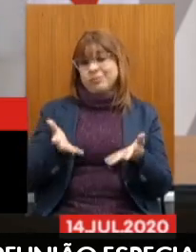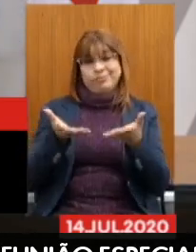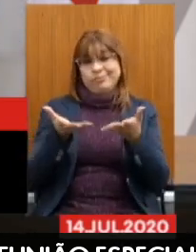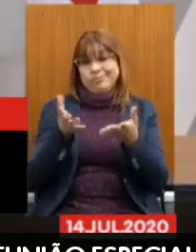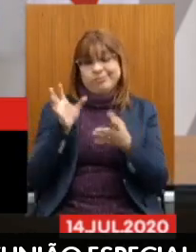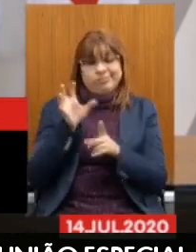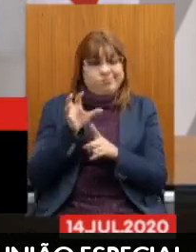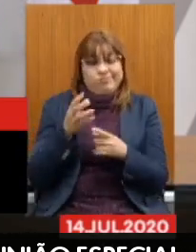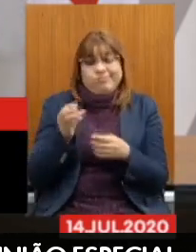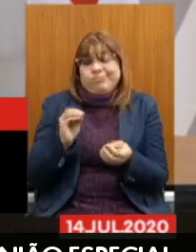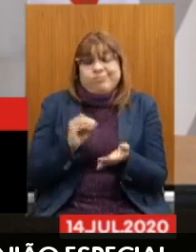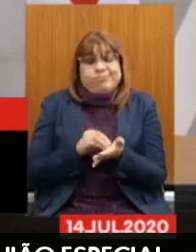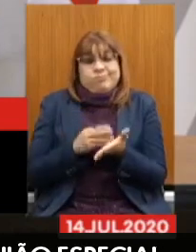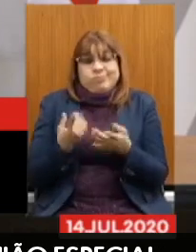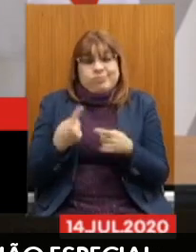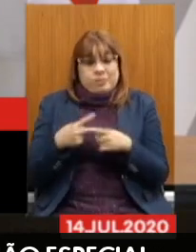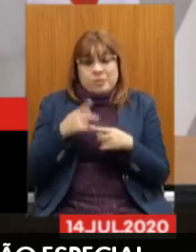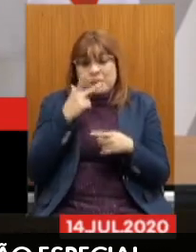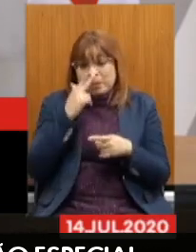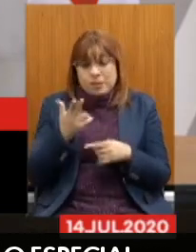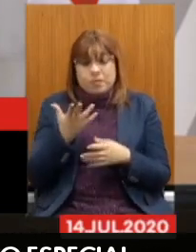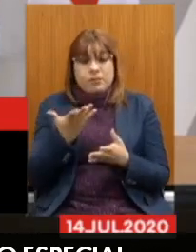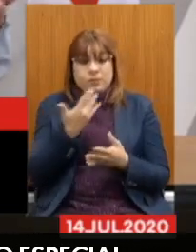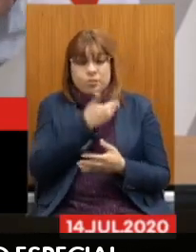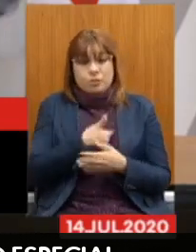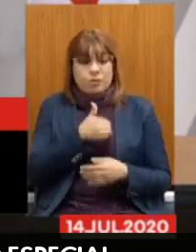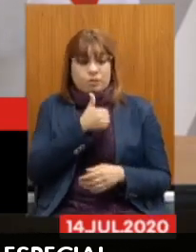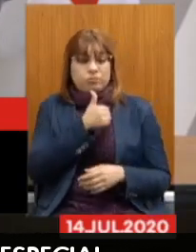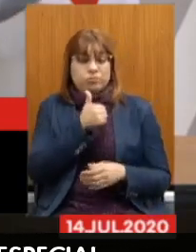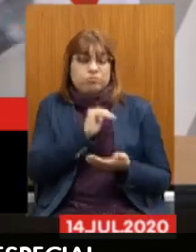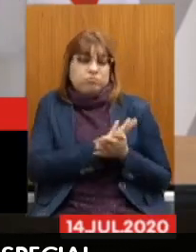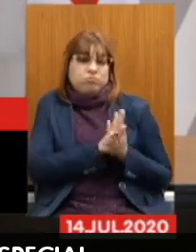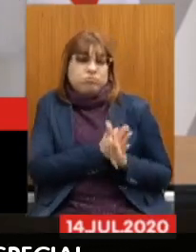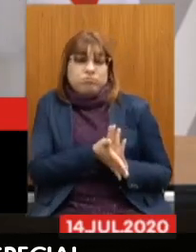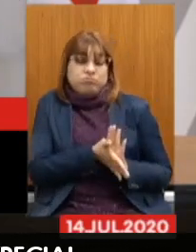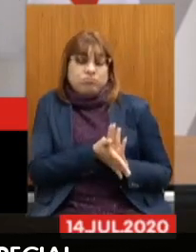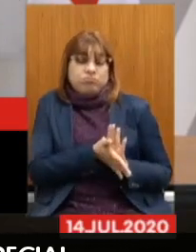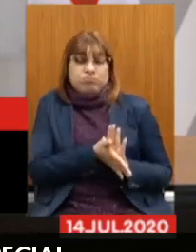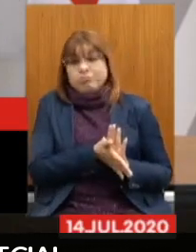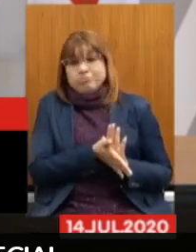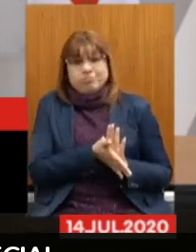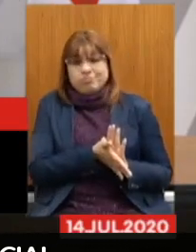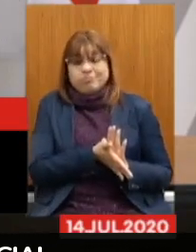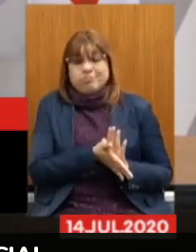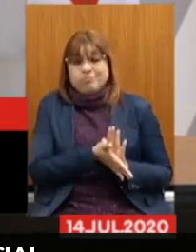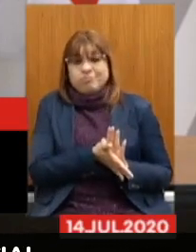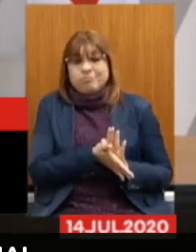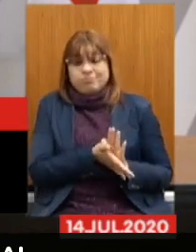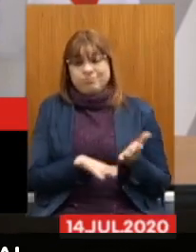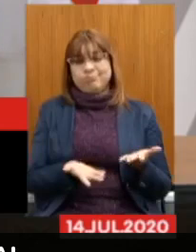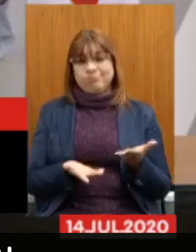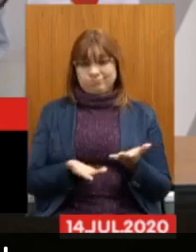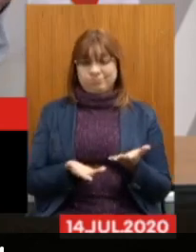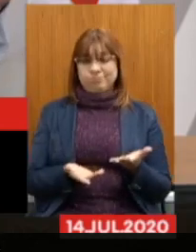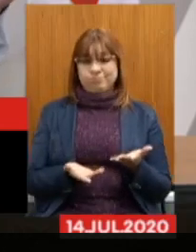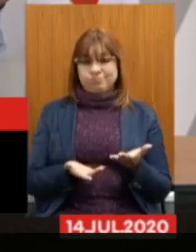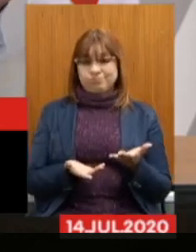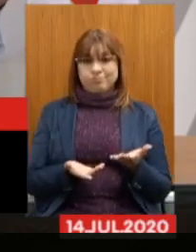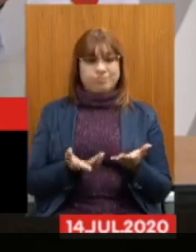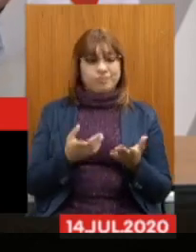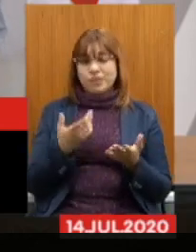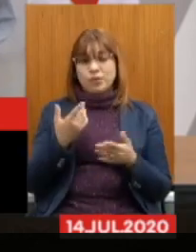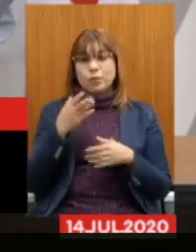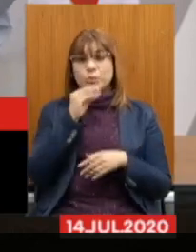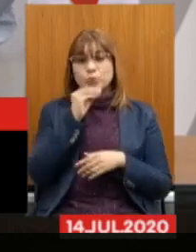com essa discriminação feita pelo governo que remete ao Estado mínimo, né? Menos servidor